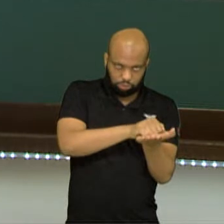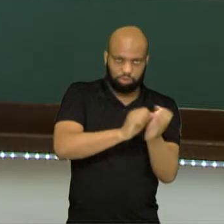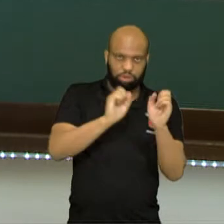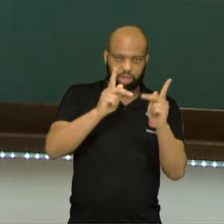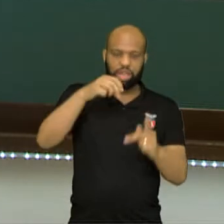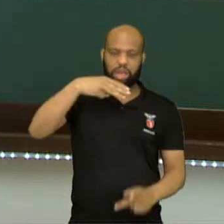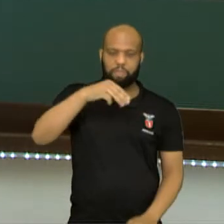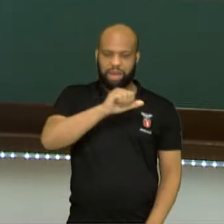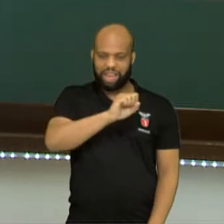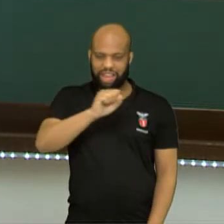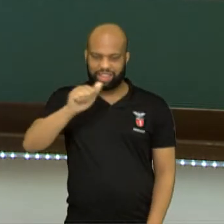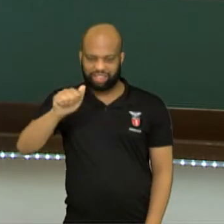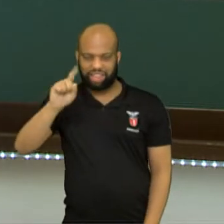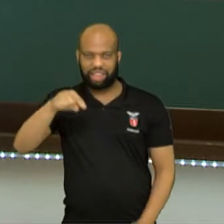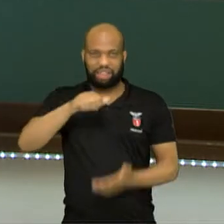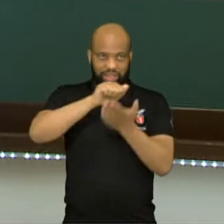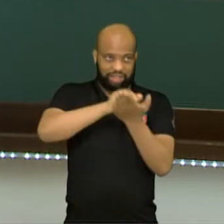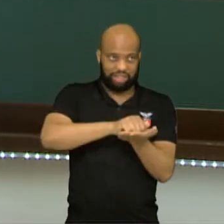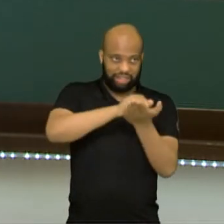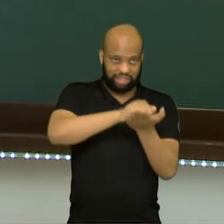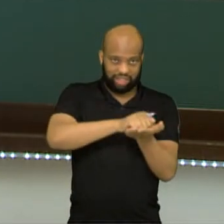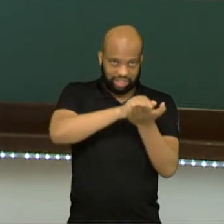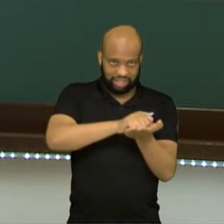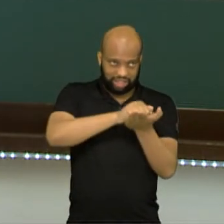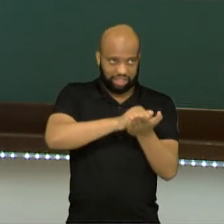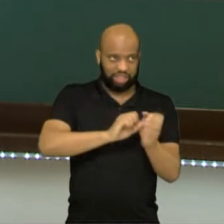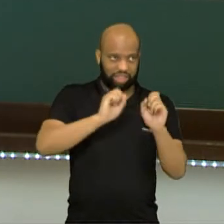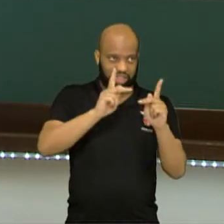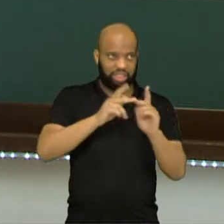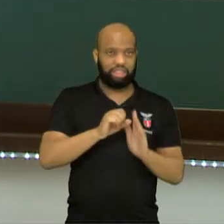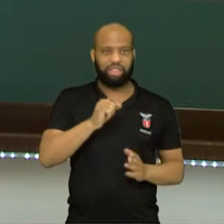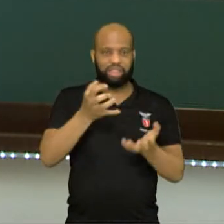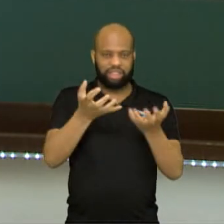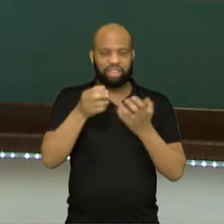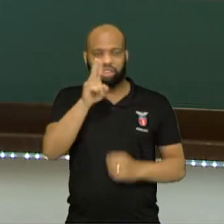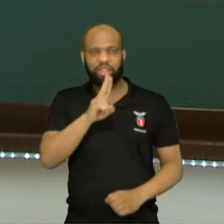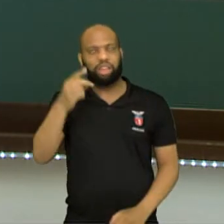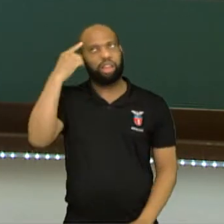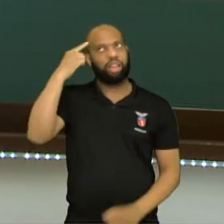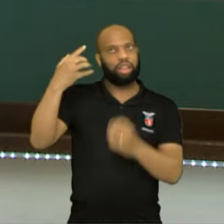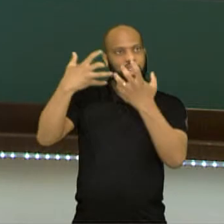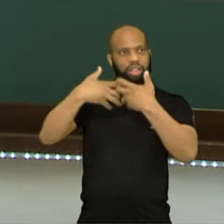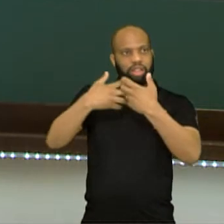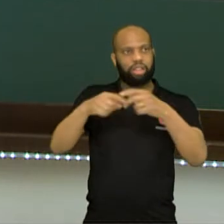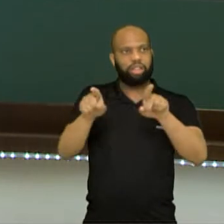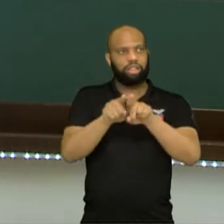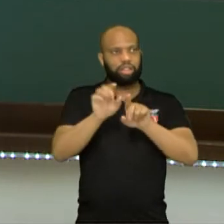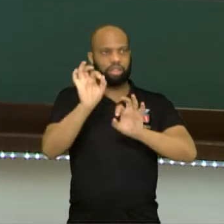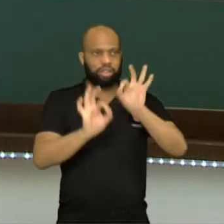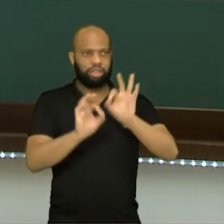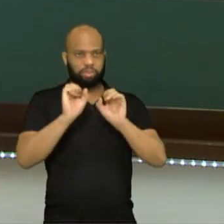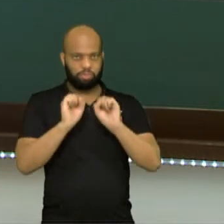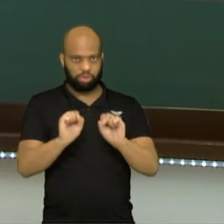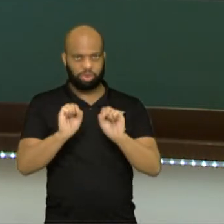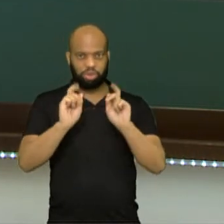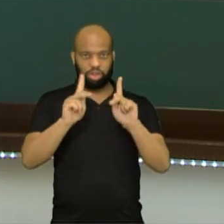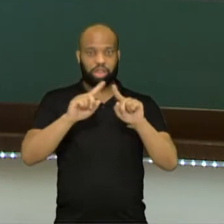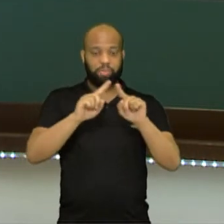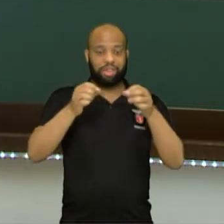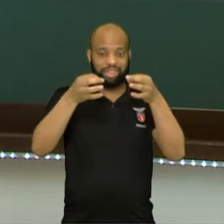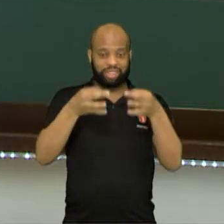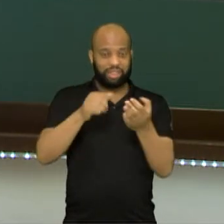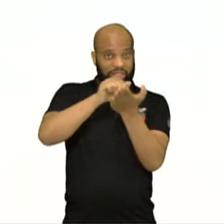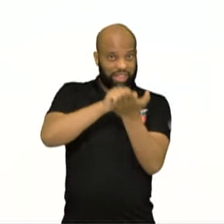tá? A gente chama de peso, mas na verdade é massa. Mas se você quiser usar isso aí para pensar, para se organizar, pode pensar, mas o certo